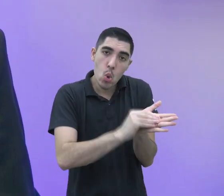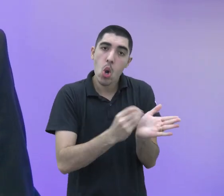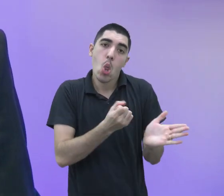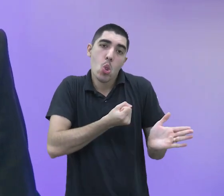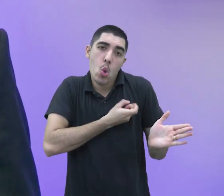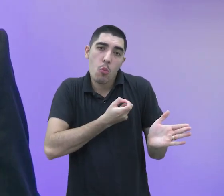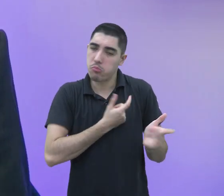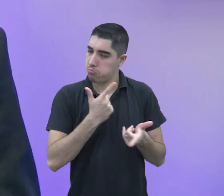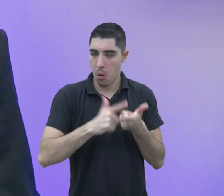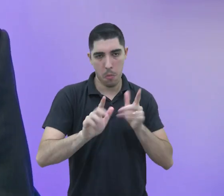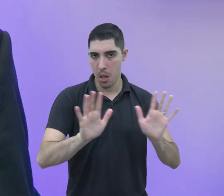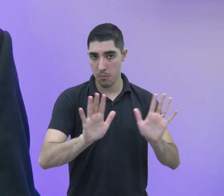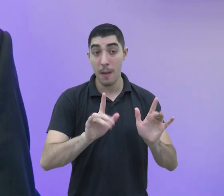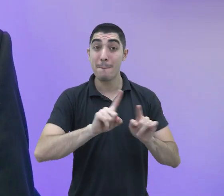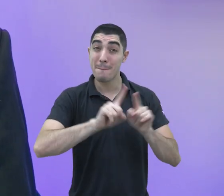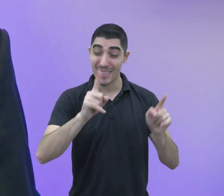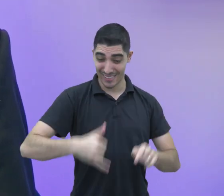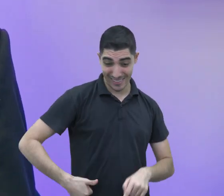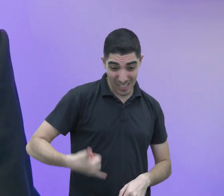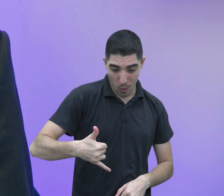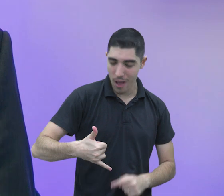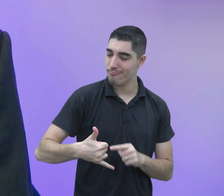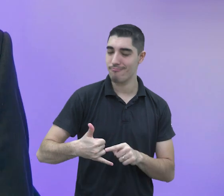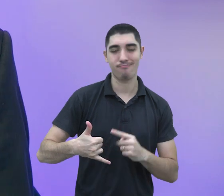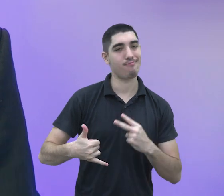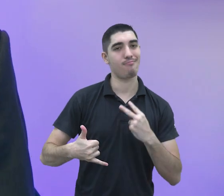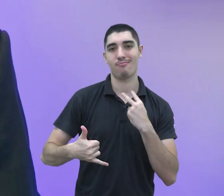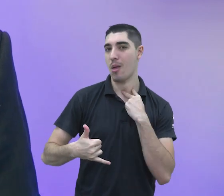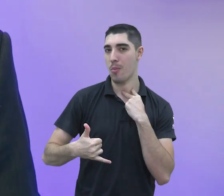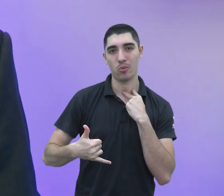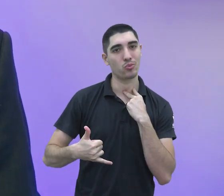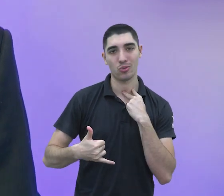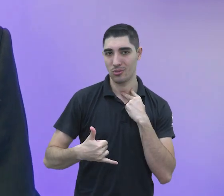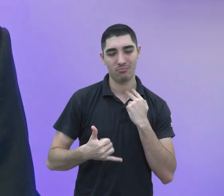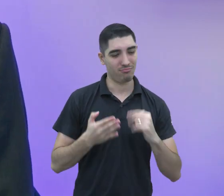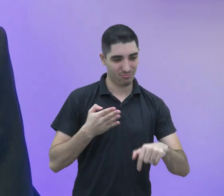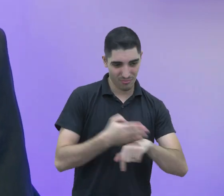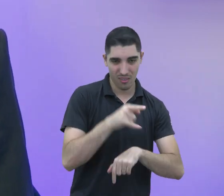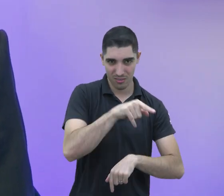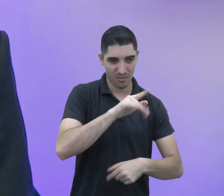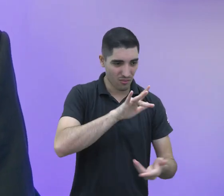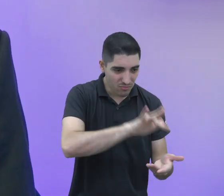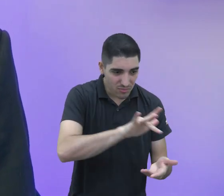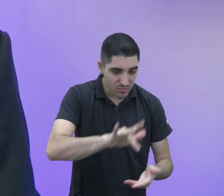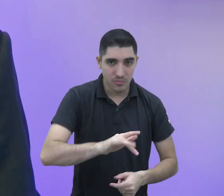número anotado do seu candidato, não tem problema nenhum. Só o celular que não é permitido